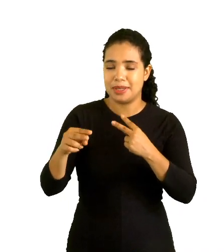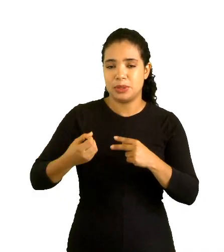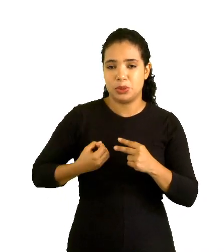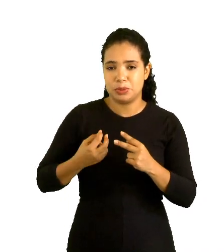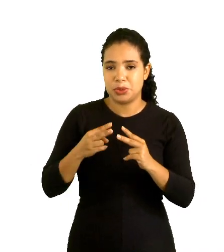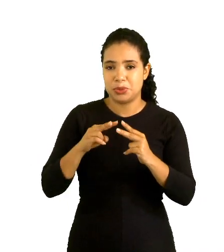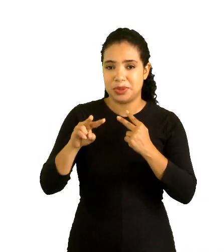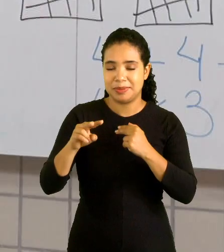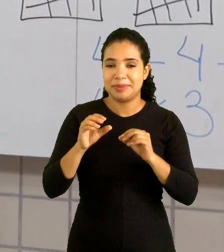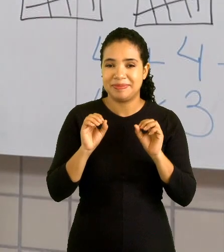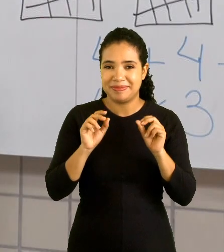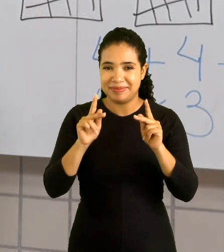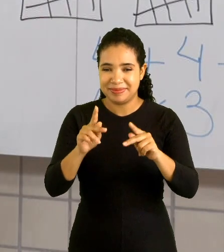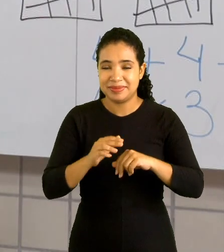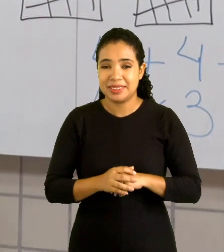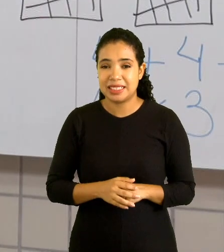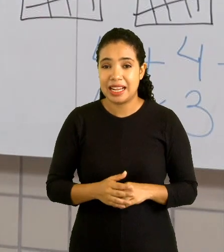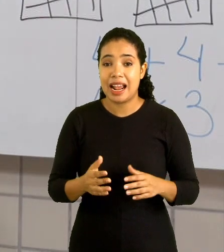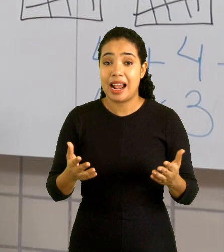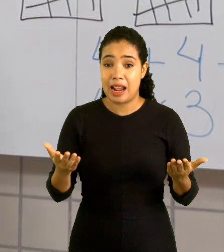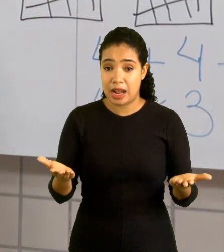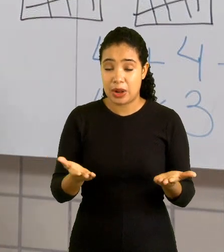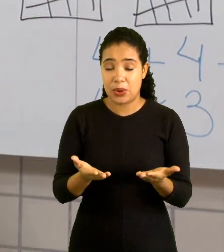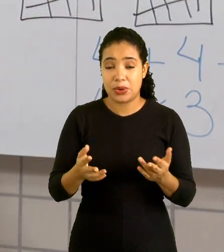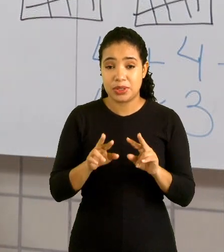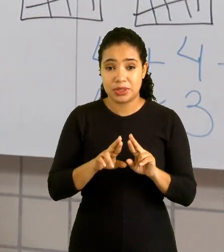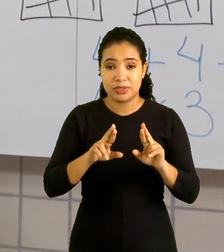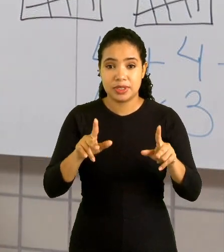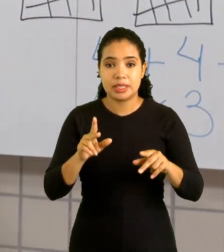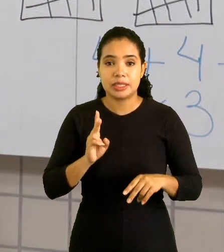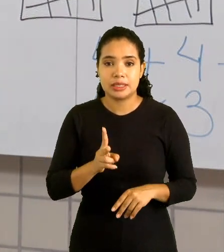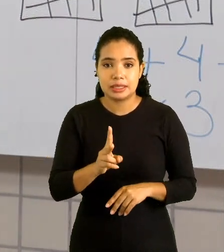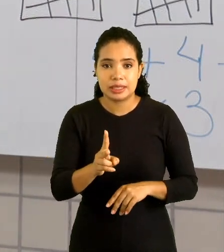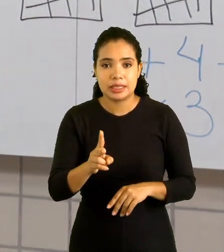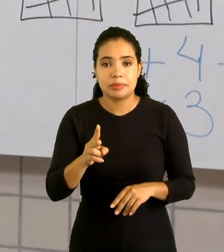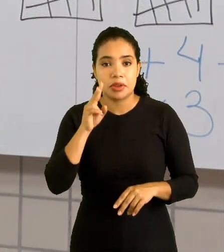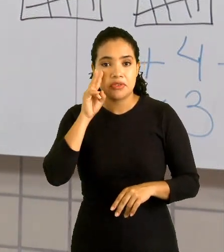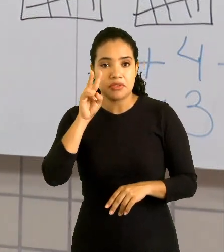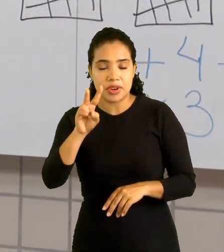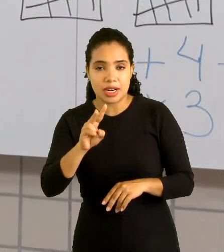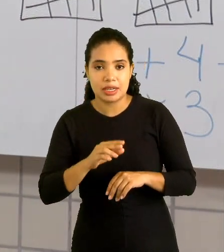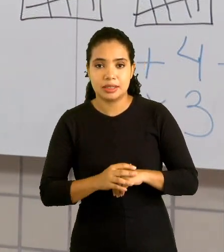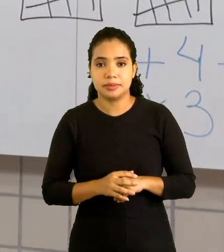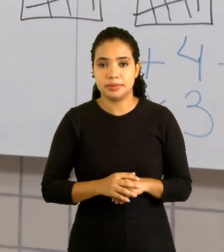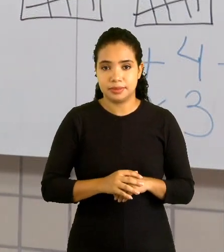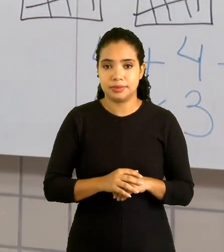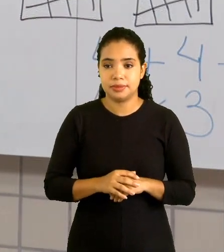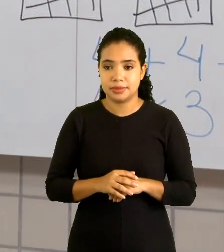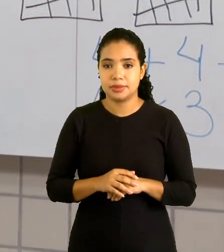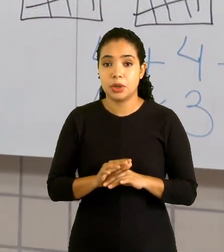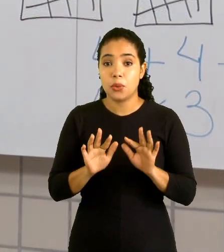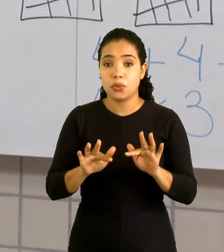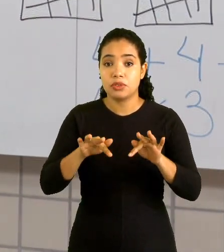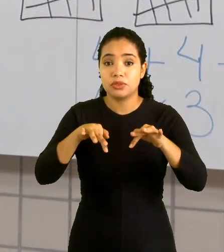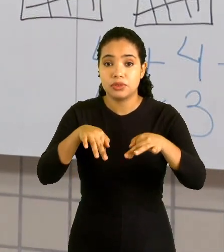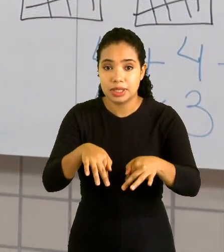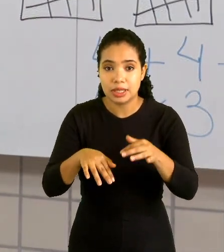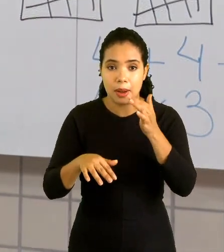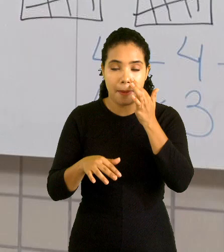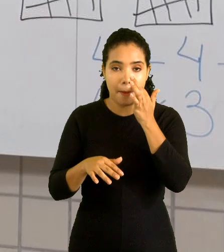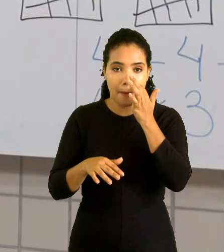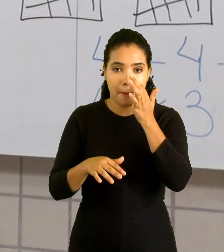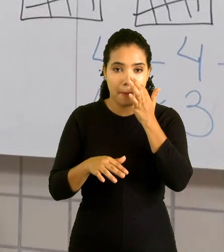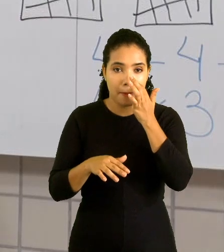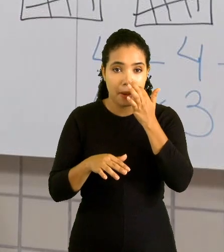ímpar. Muito bem. Então, aí está a diferença. Todas as vezes vocês vão olhar para o final, a